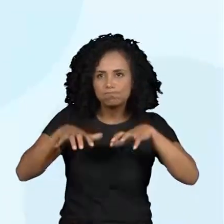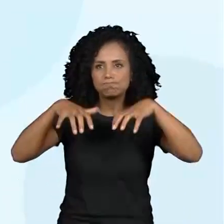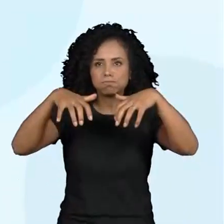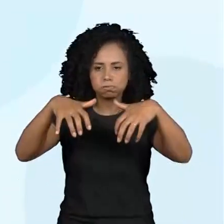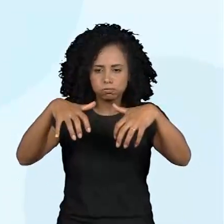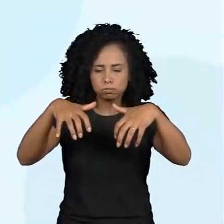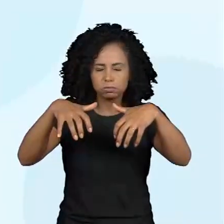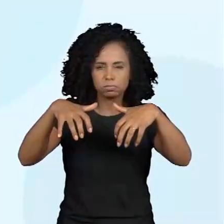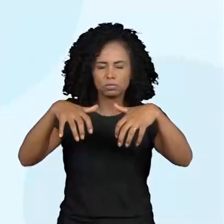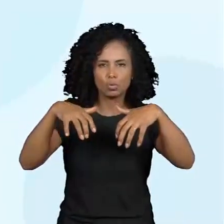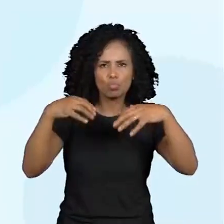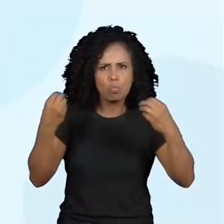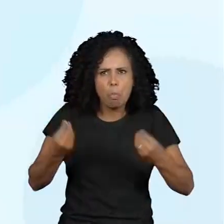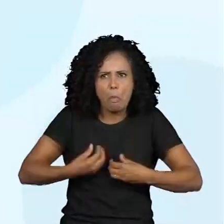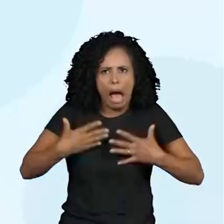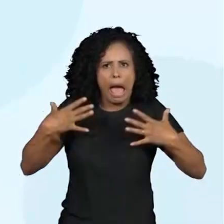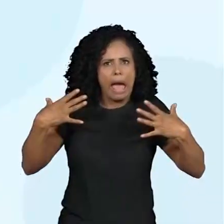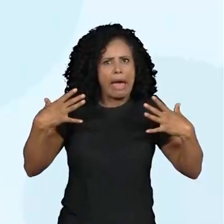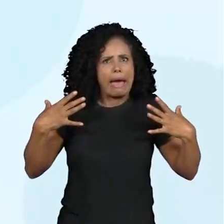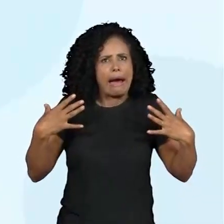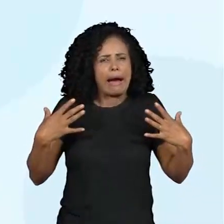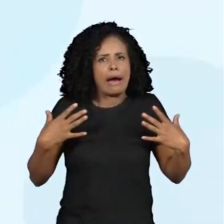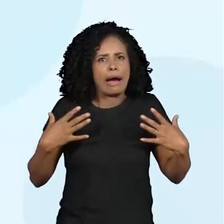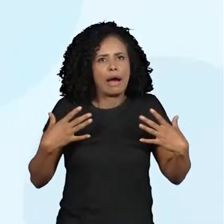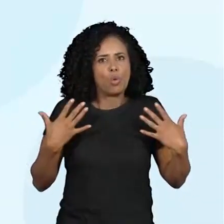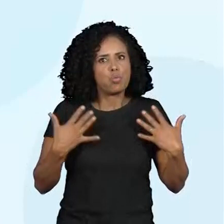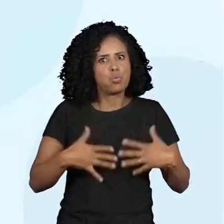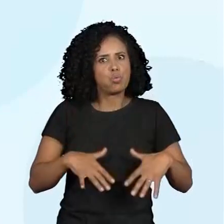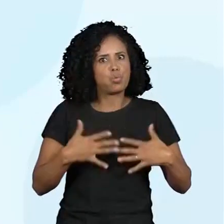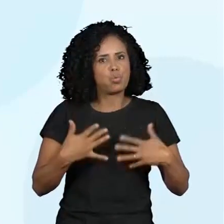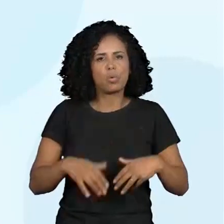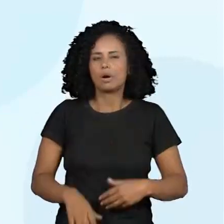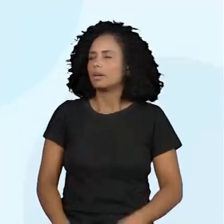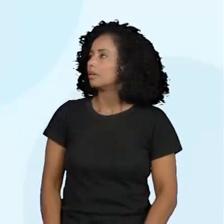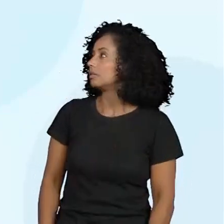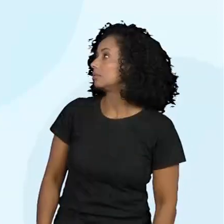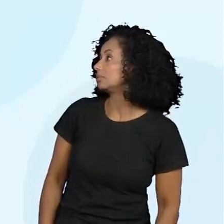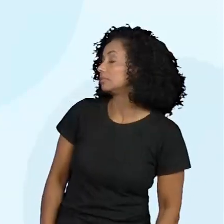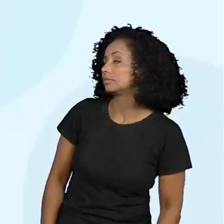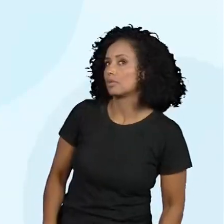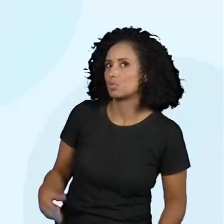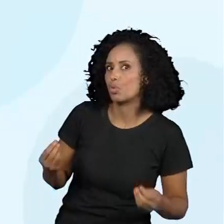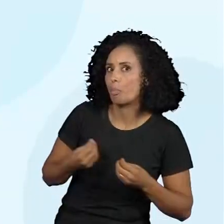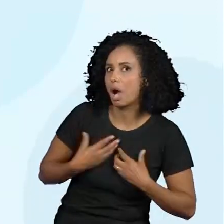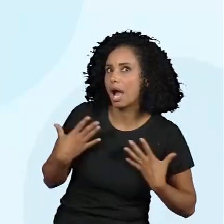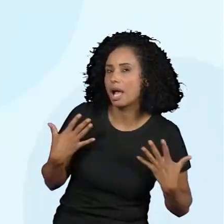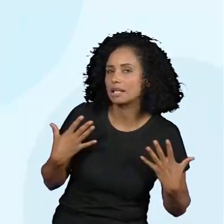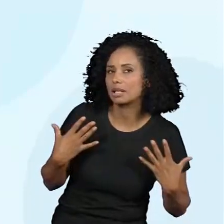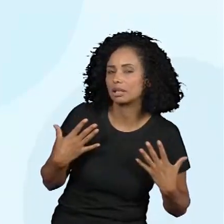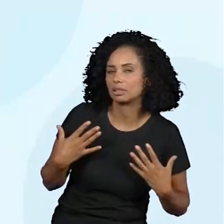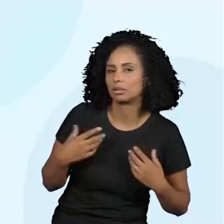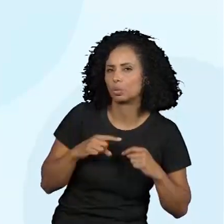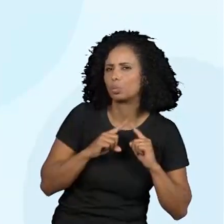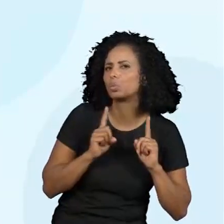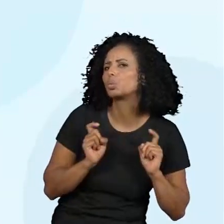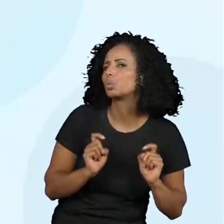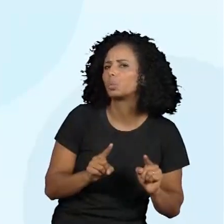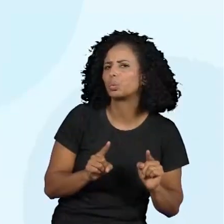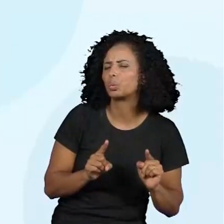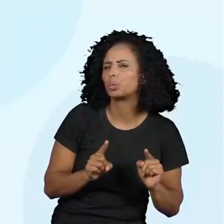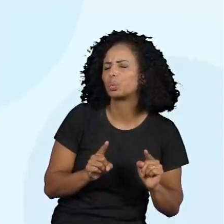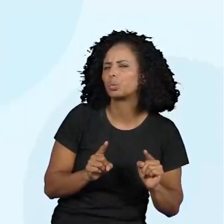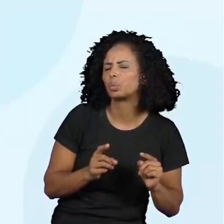outra arrepiante surpresa. Olha o baú e a surpresa. Ih, cadê